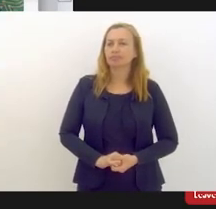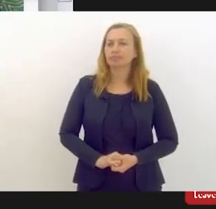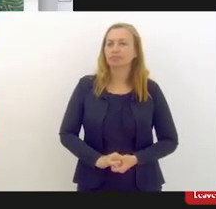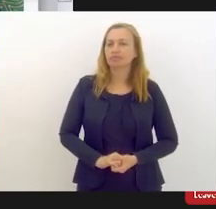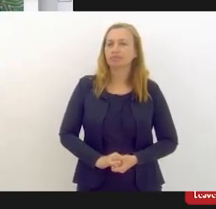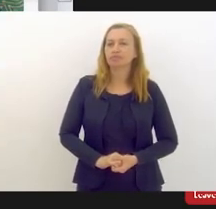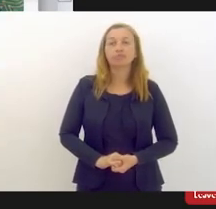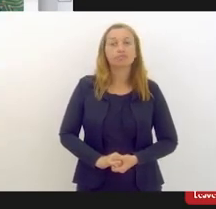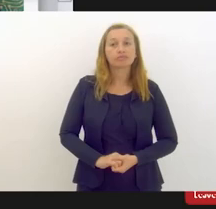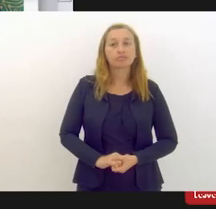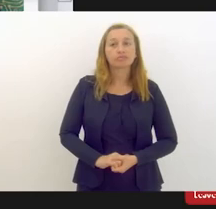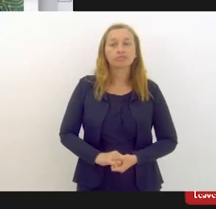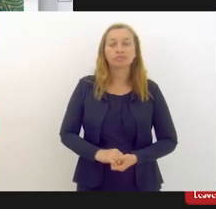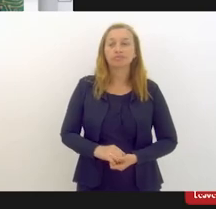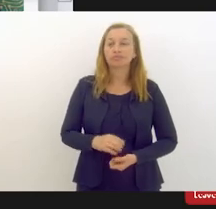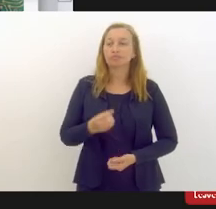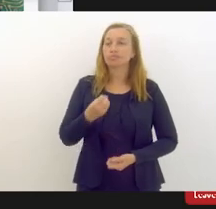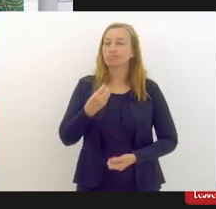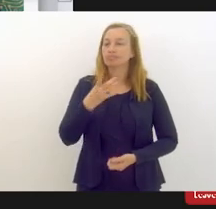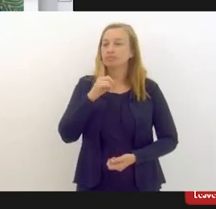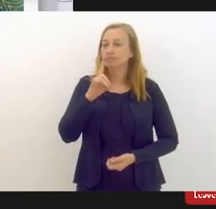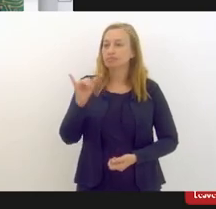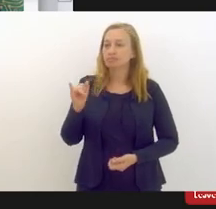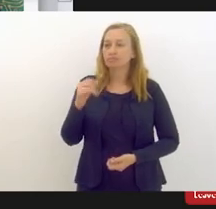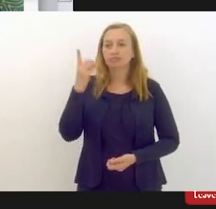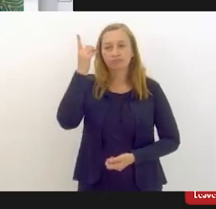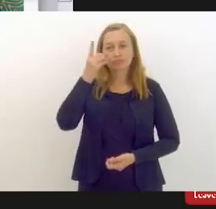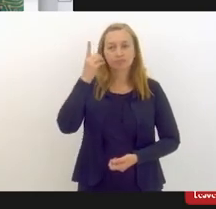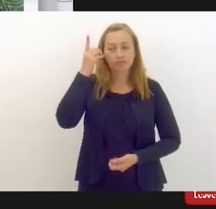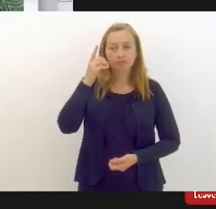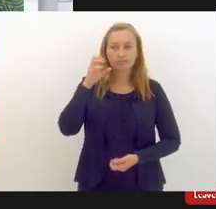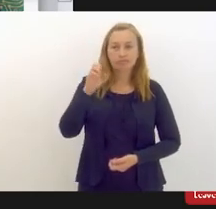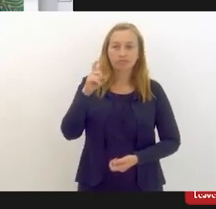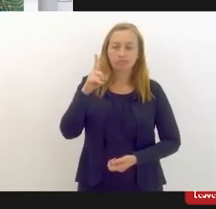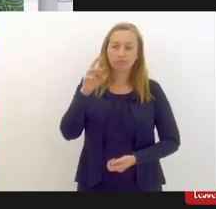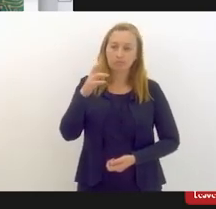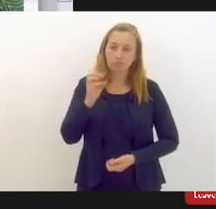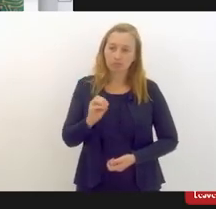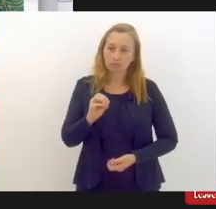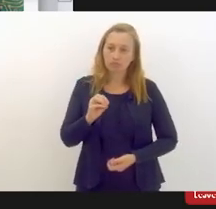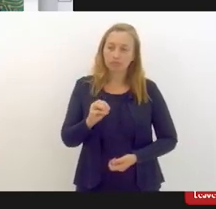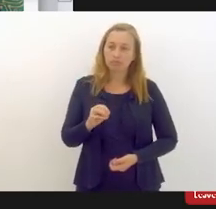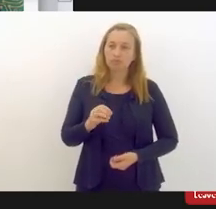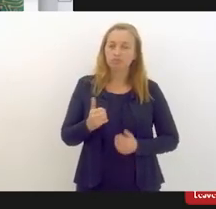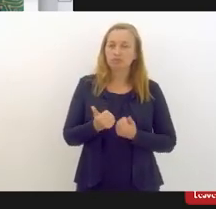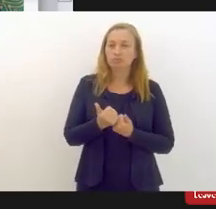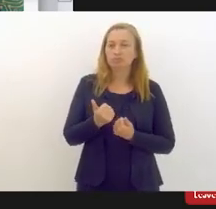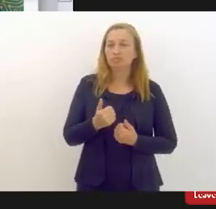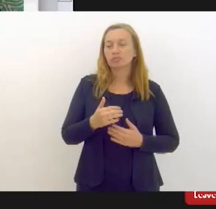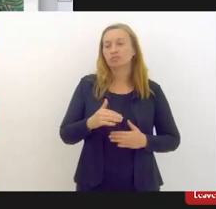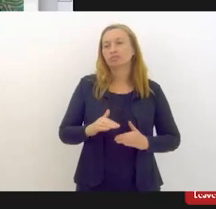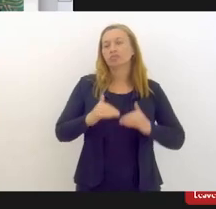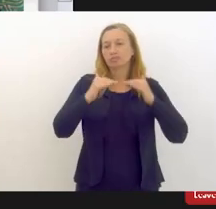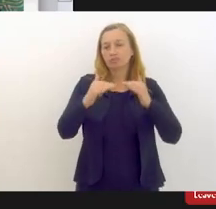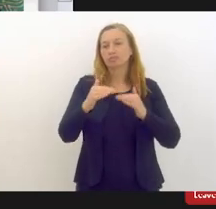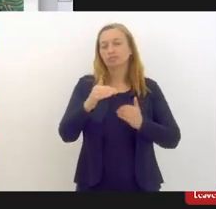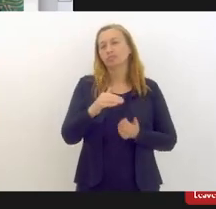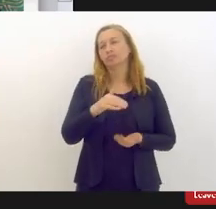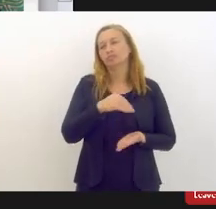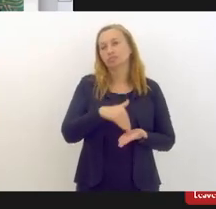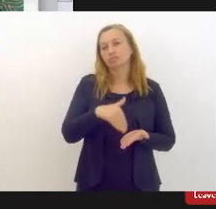Bom dia, deputado. Fala que é Leonardo Moraes, atualmente subsecretário de gestão administrativa.